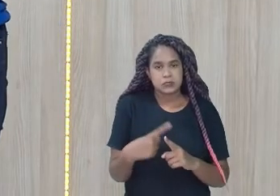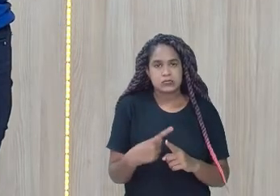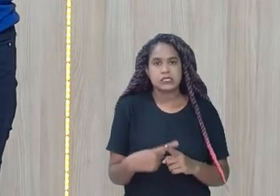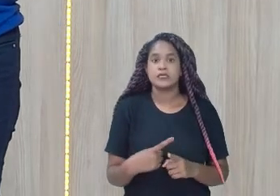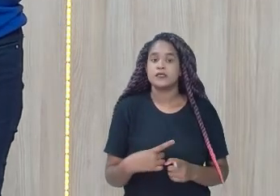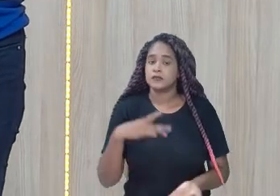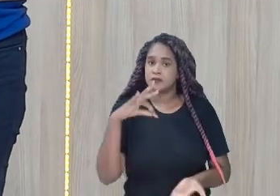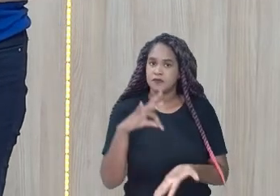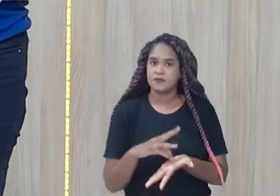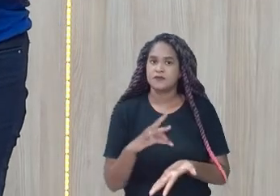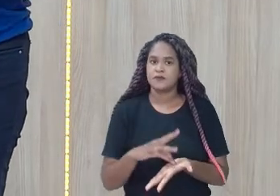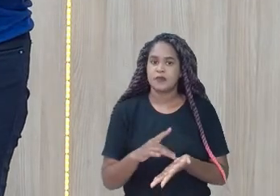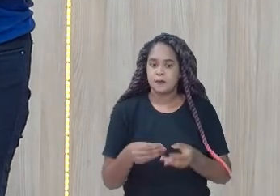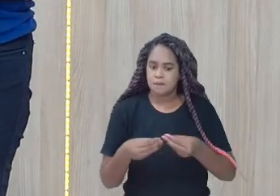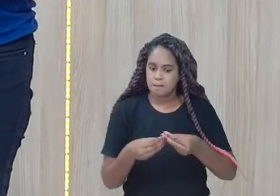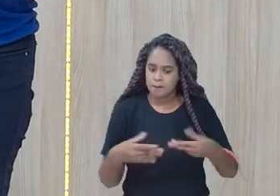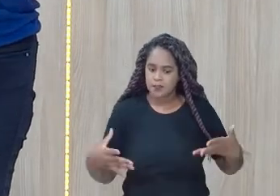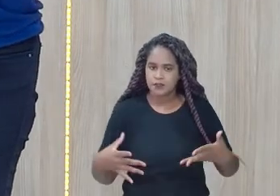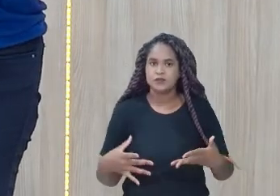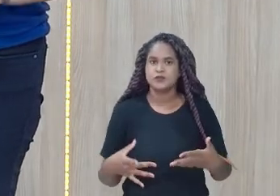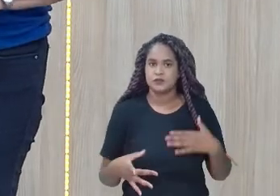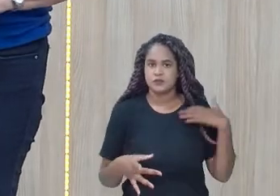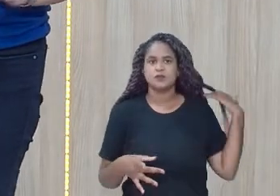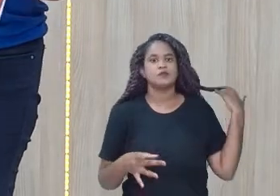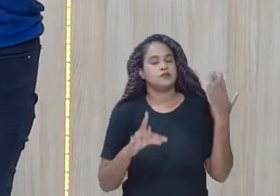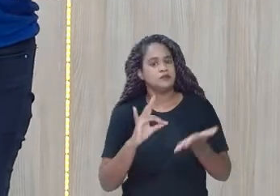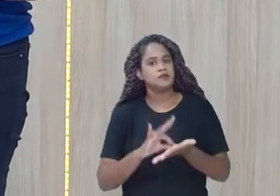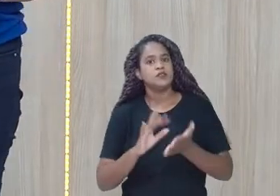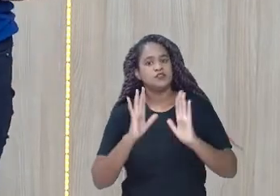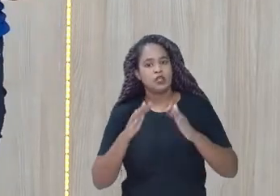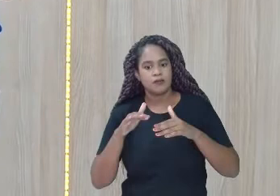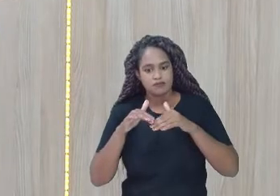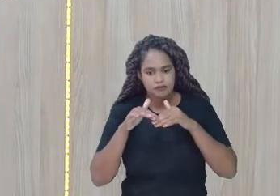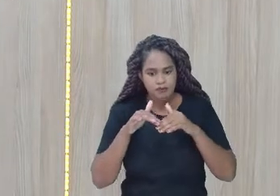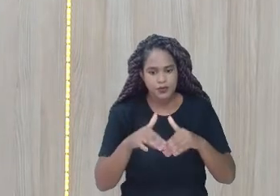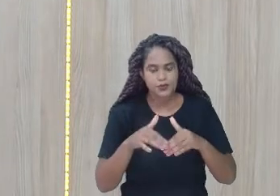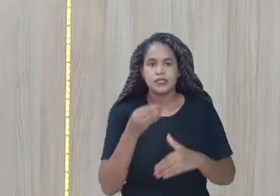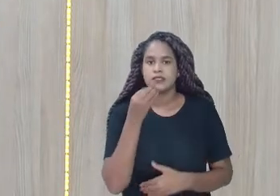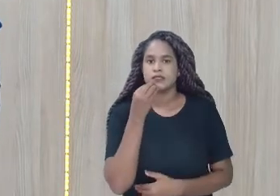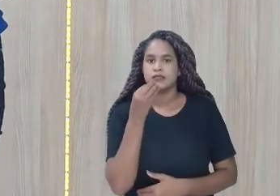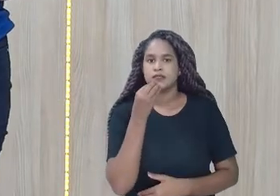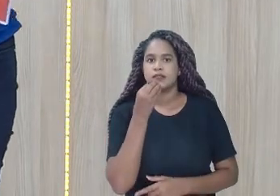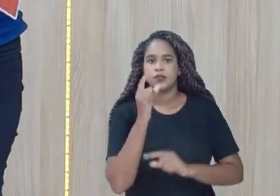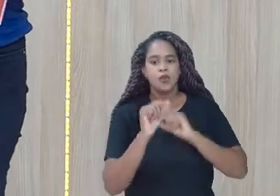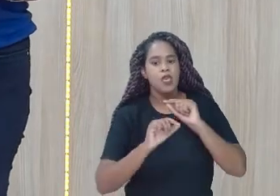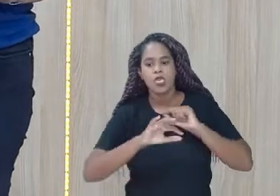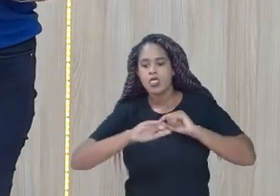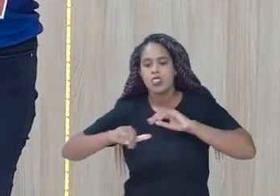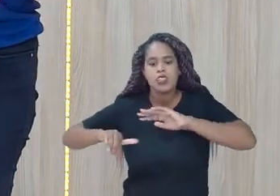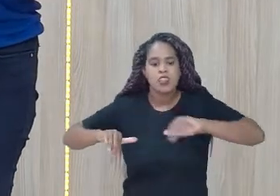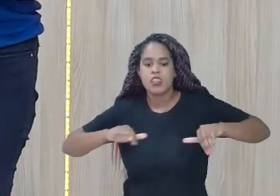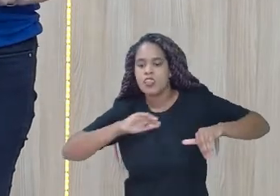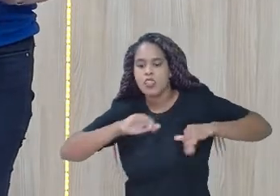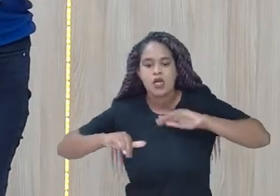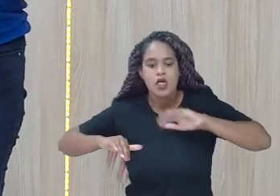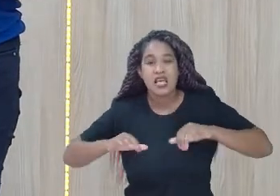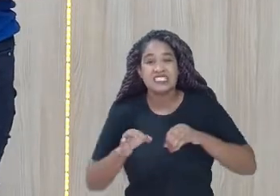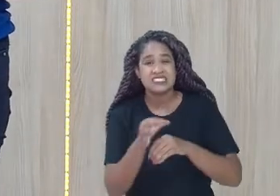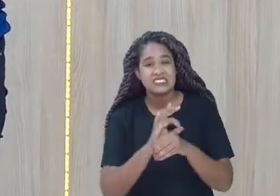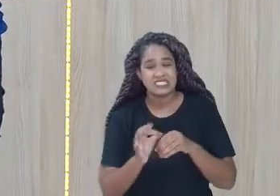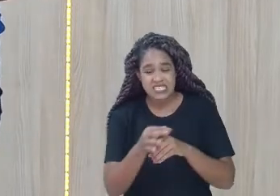é bastante letal. Então, ele já entra no nosso organismo tentando, como se fosse o dono do pedaço,